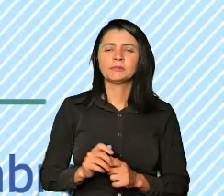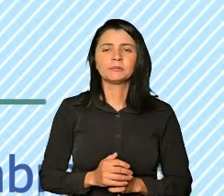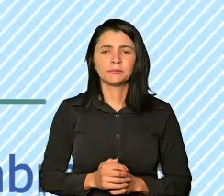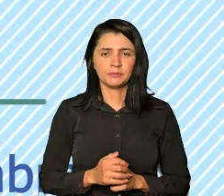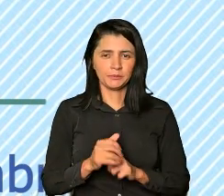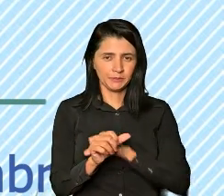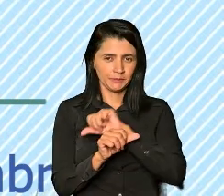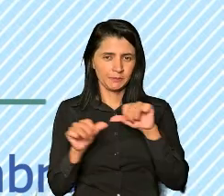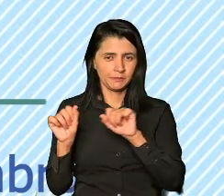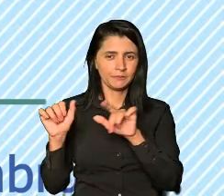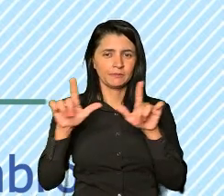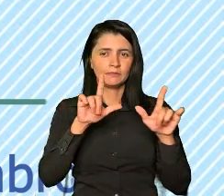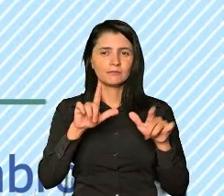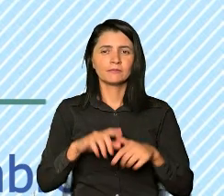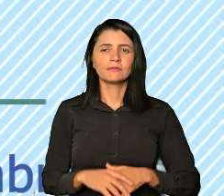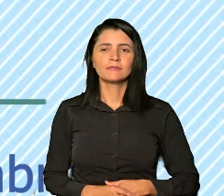Passando.